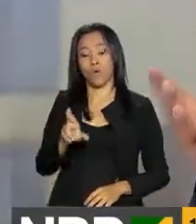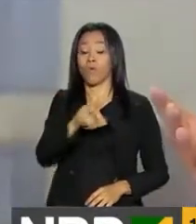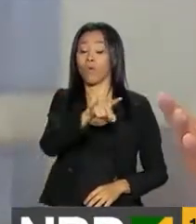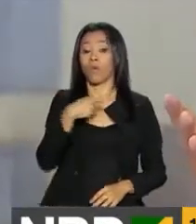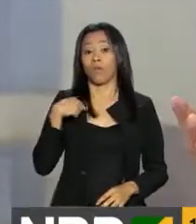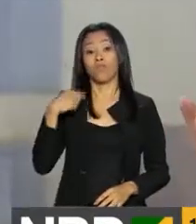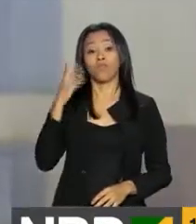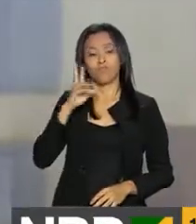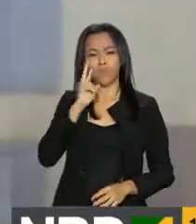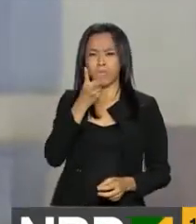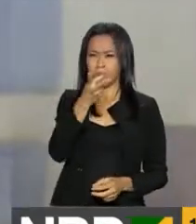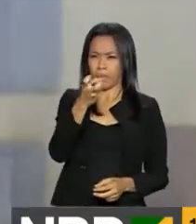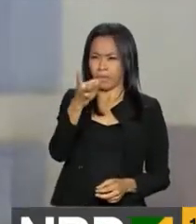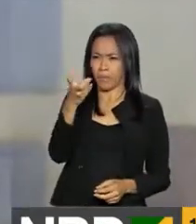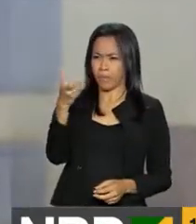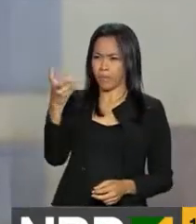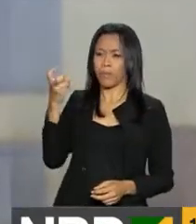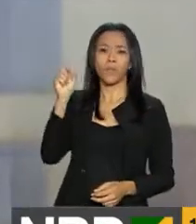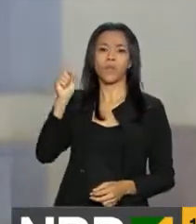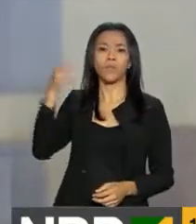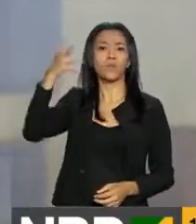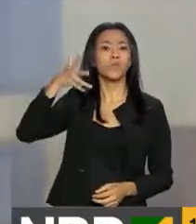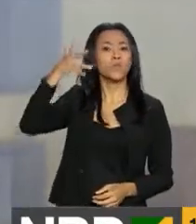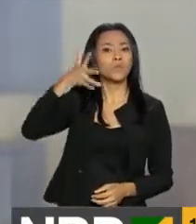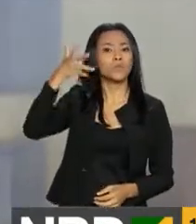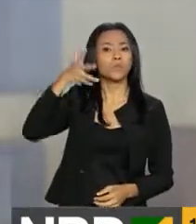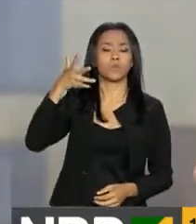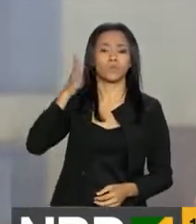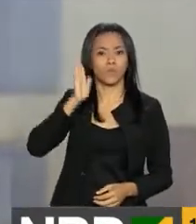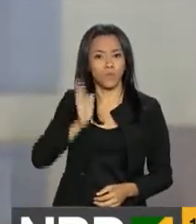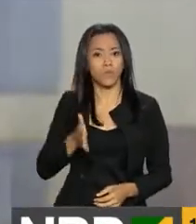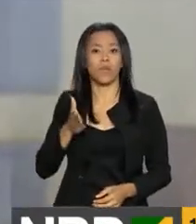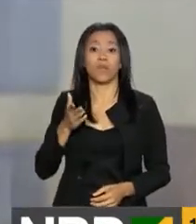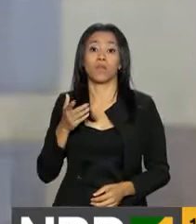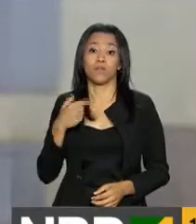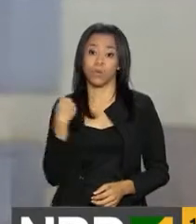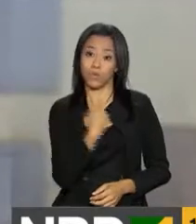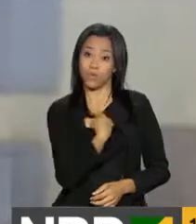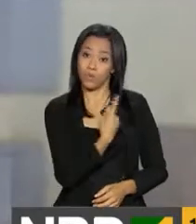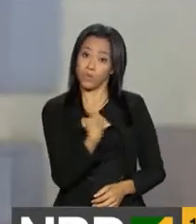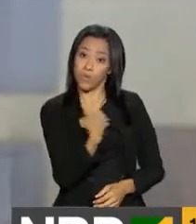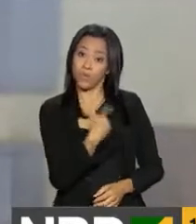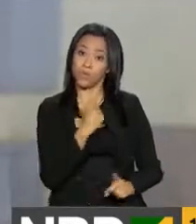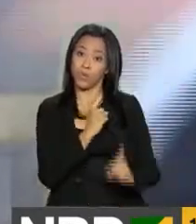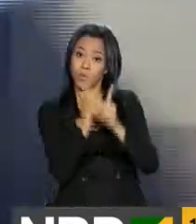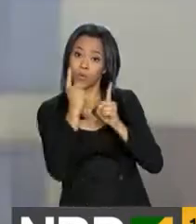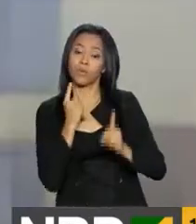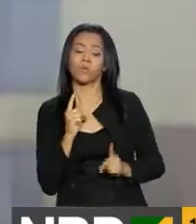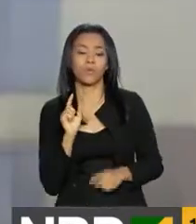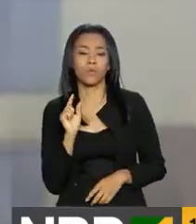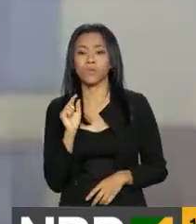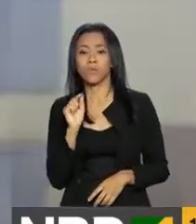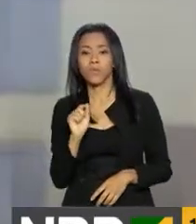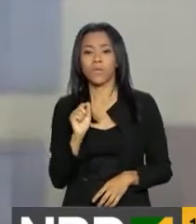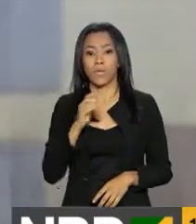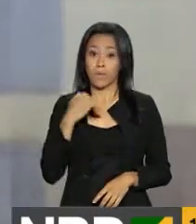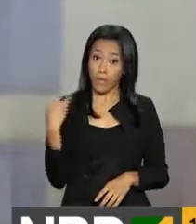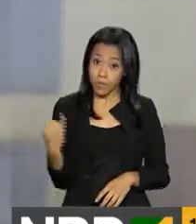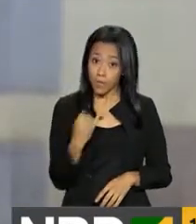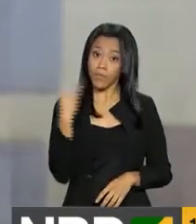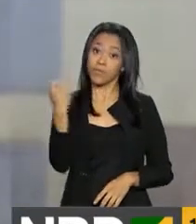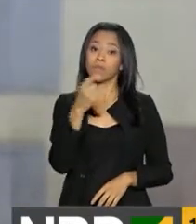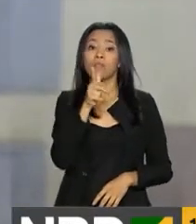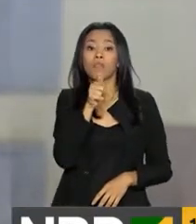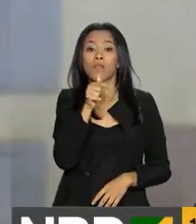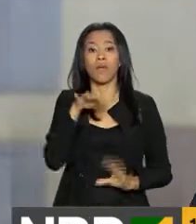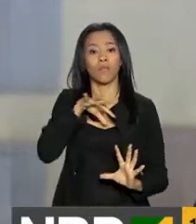discursos proferidos durante o nosso encontro a importância da água para o